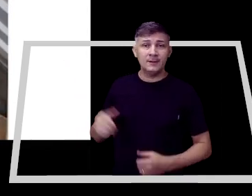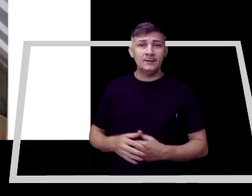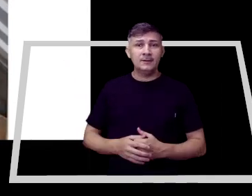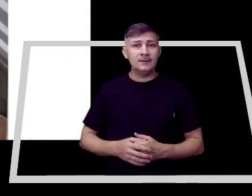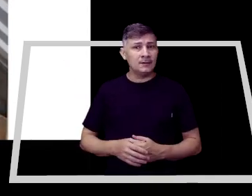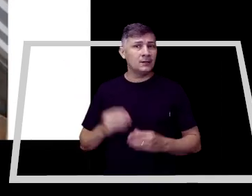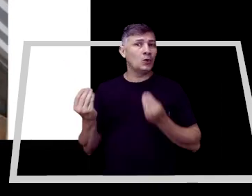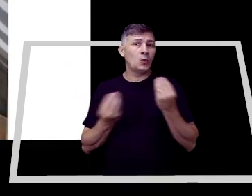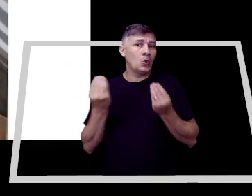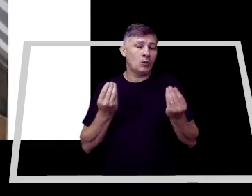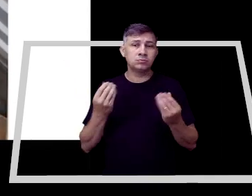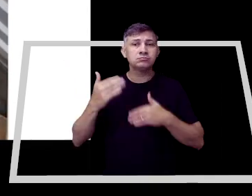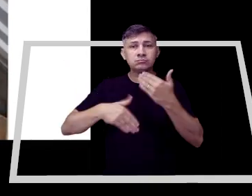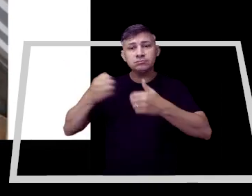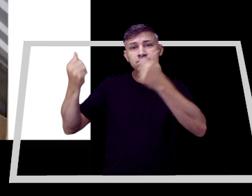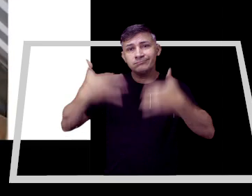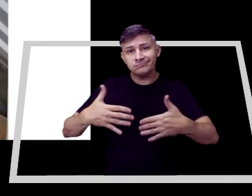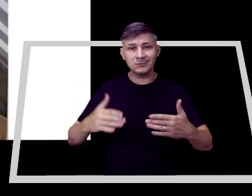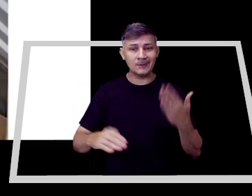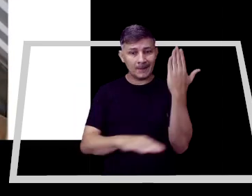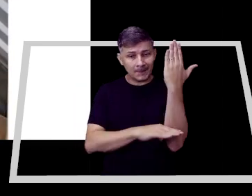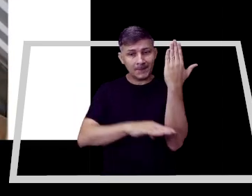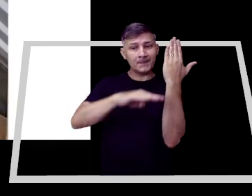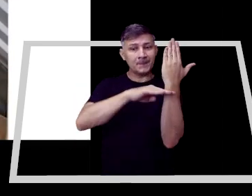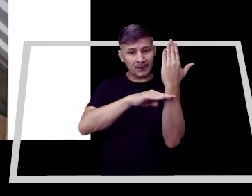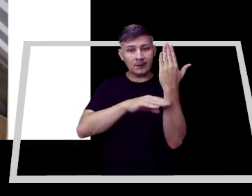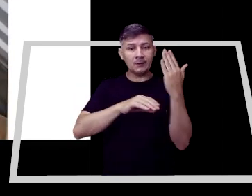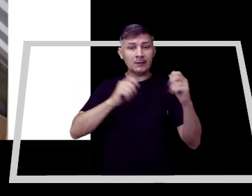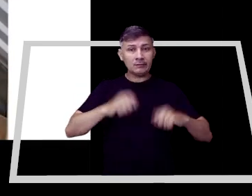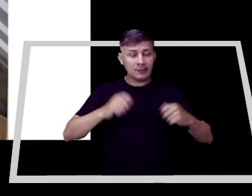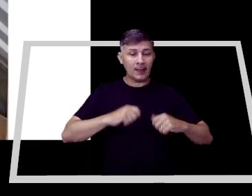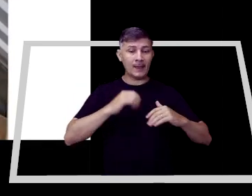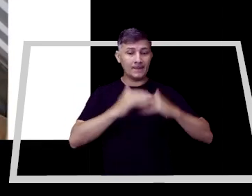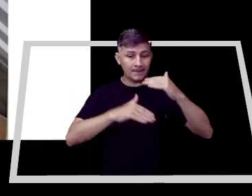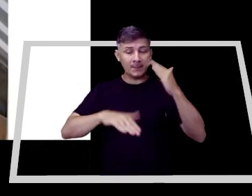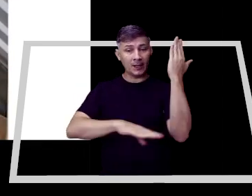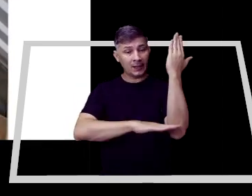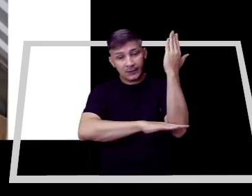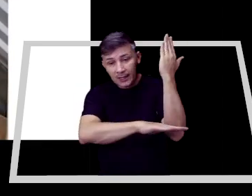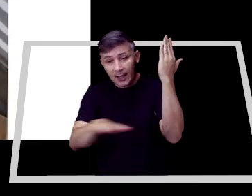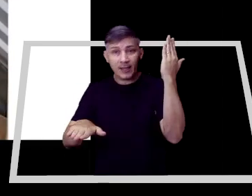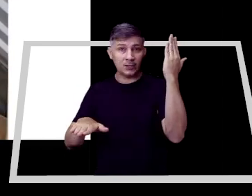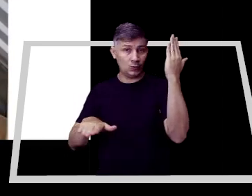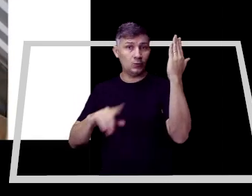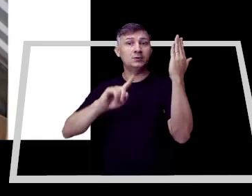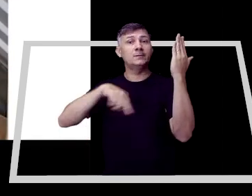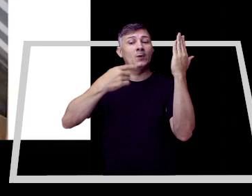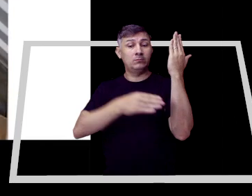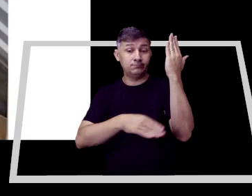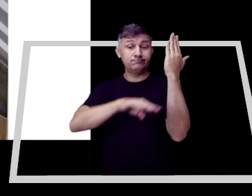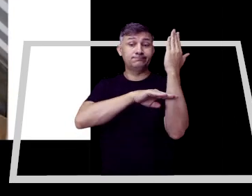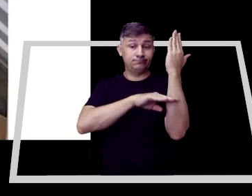situação que a gente falava, né, desse piso acontecer no pavimento térreo, ele, de certa